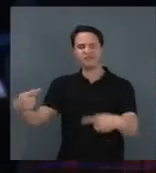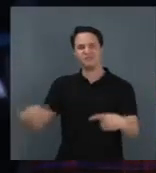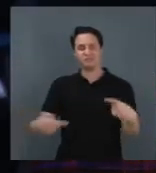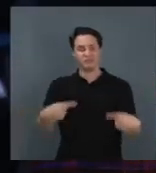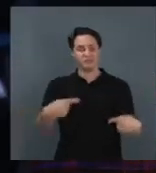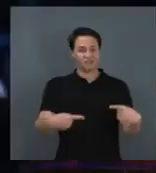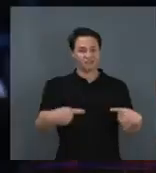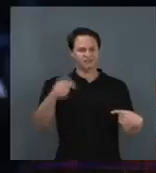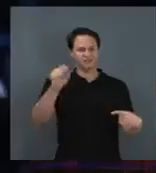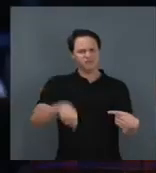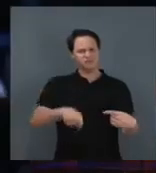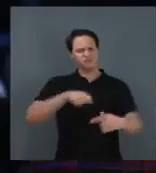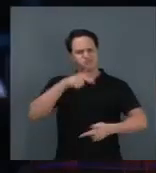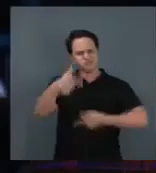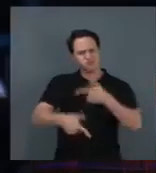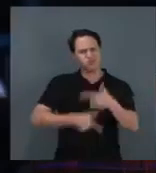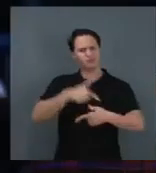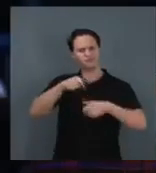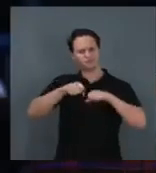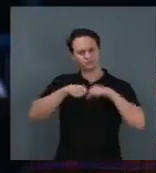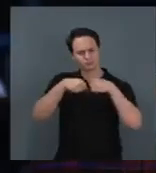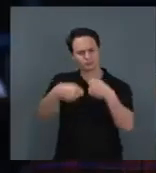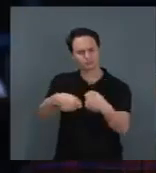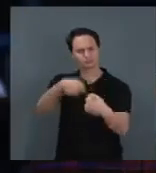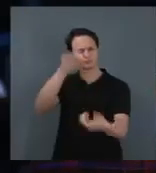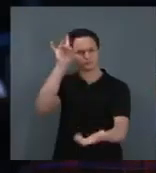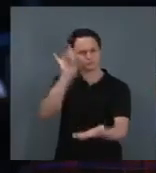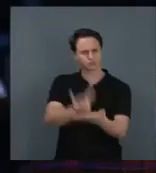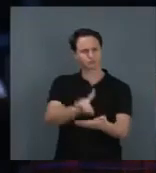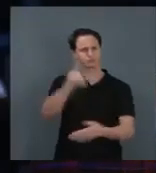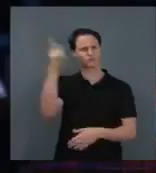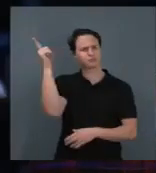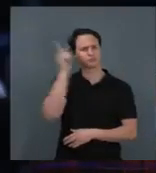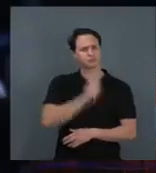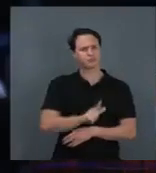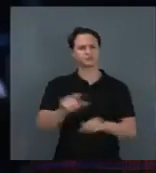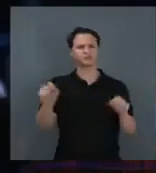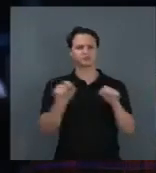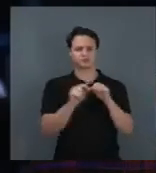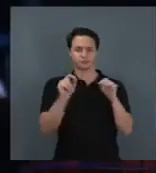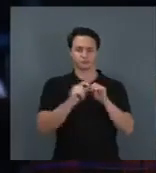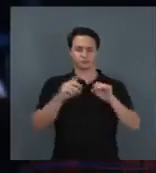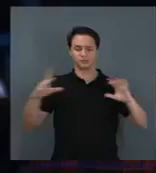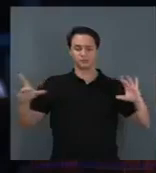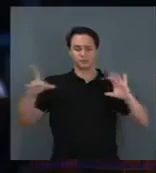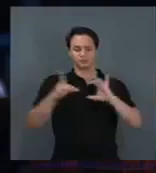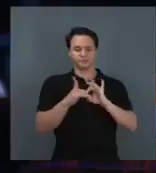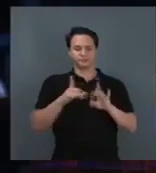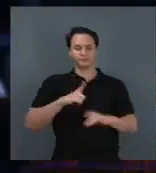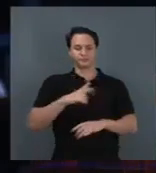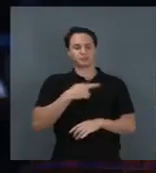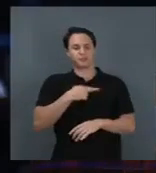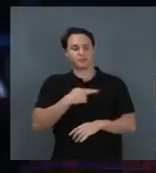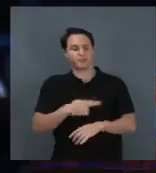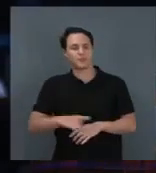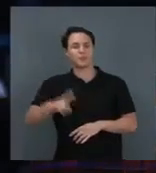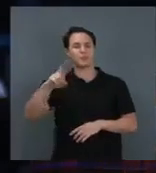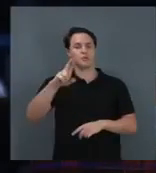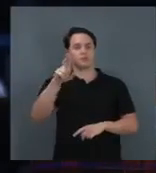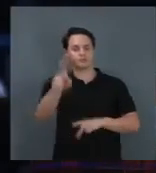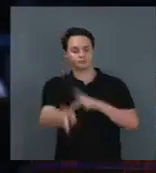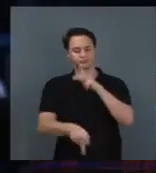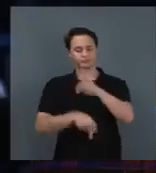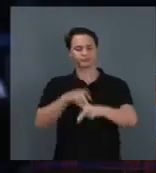Ele trabalhou incansavelmente para construir pontes entre religiões, povos